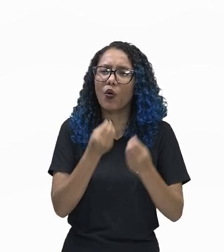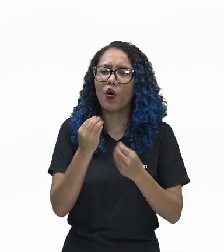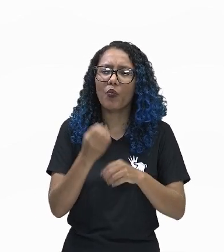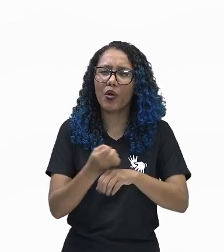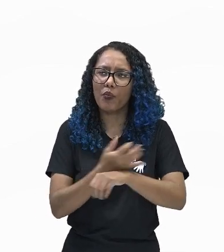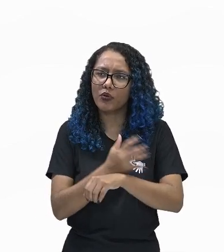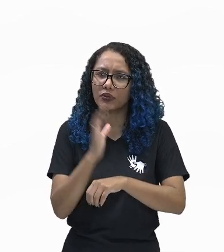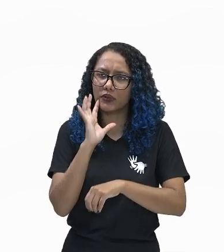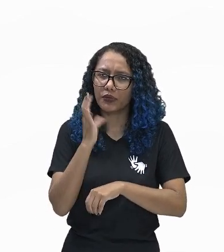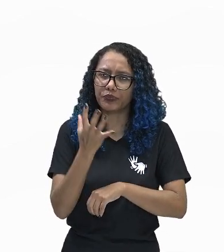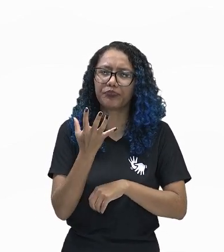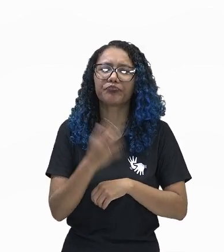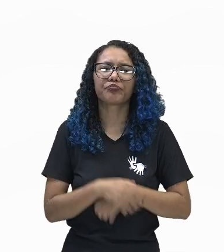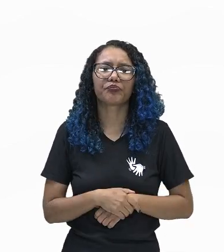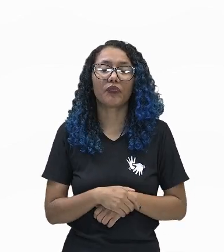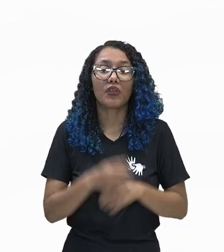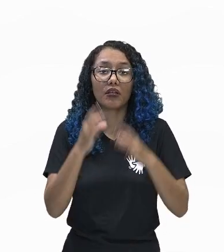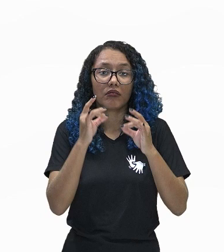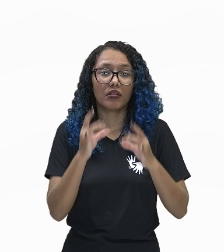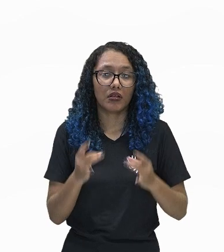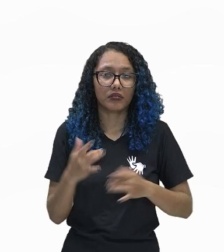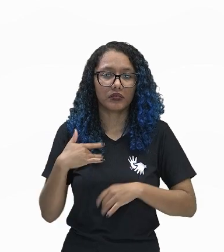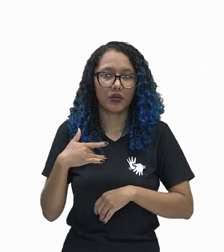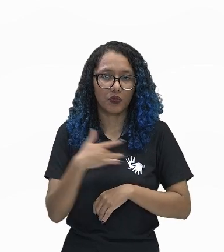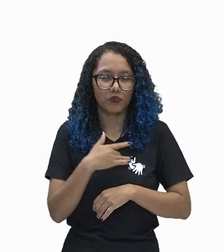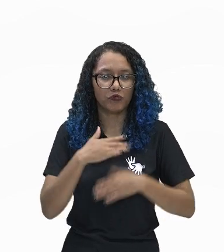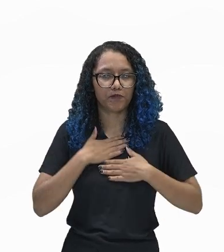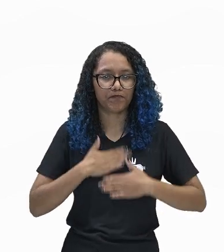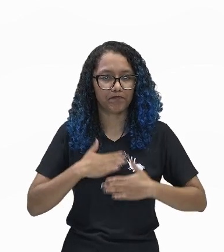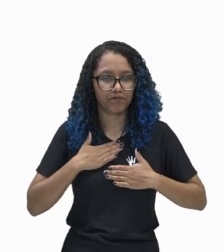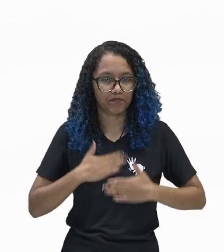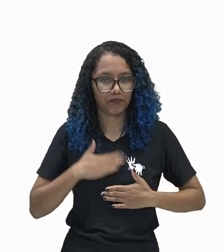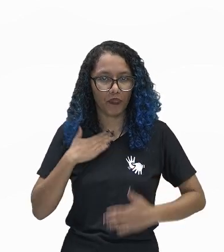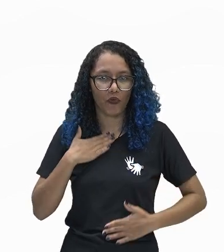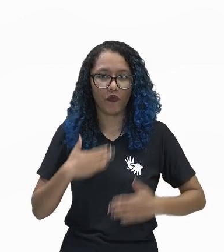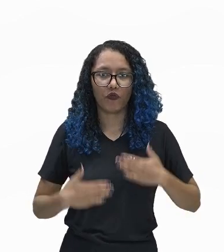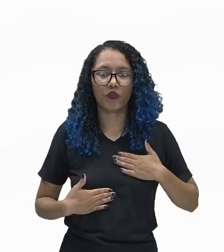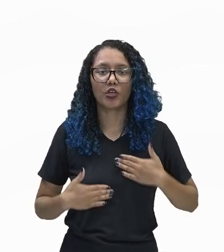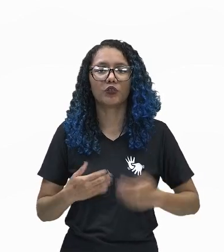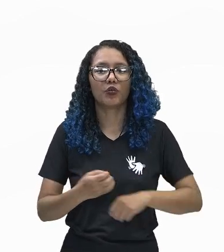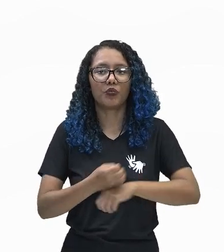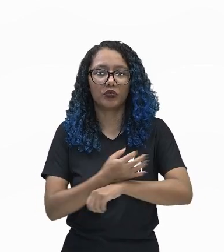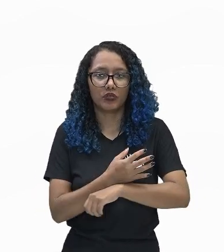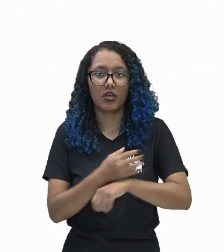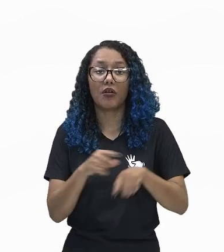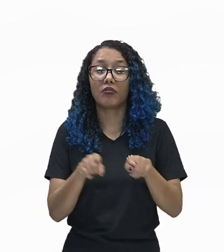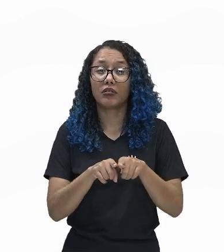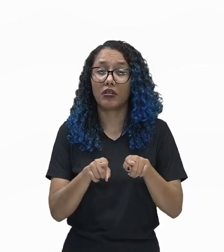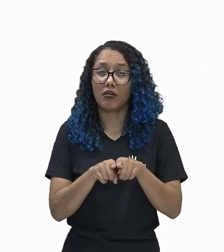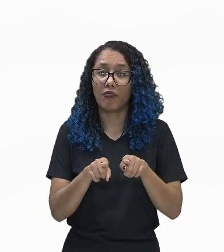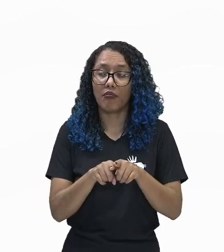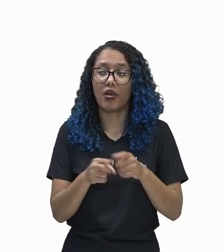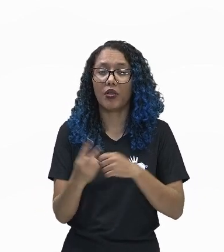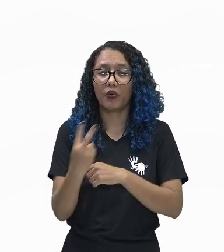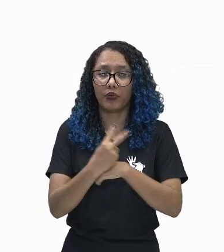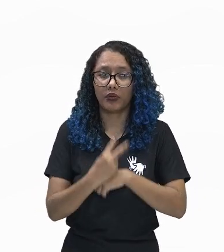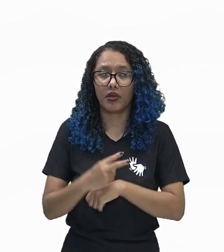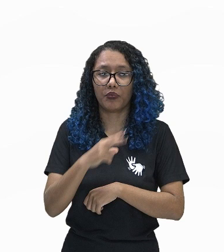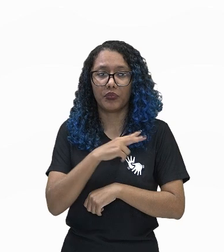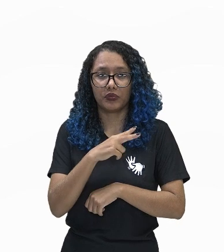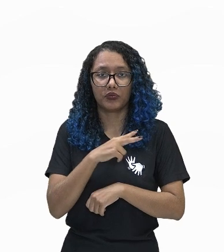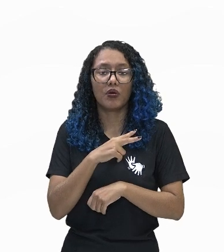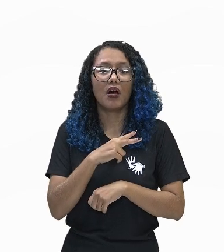as emoções. Detalhamento, saúde e bem-estar físico e emocional e cuidados